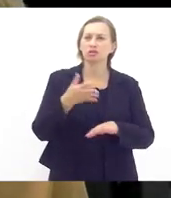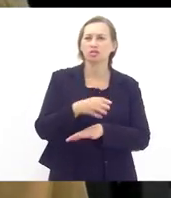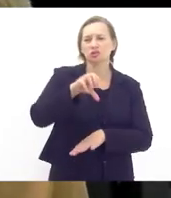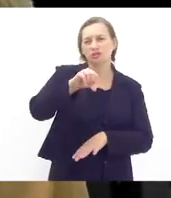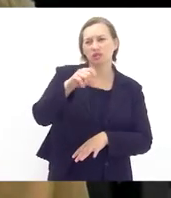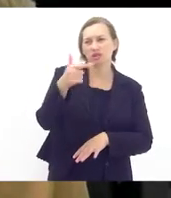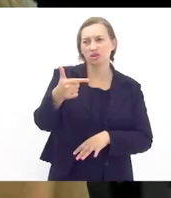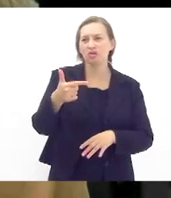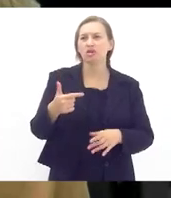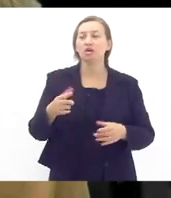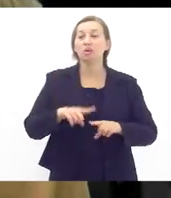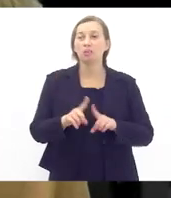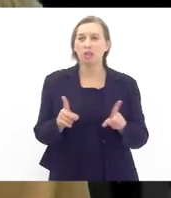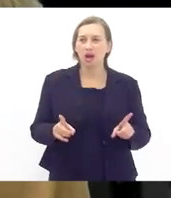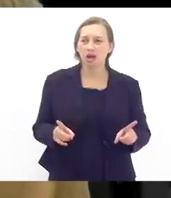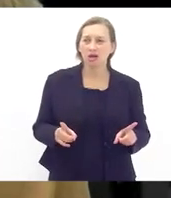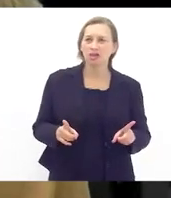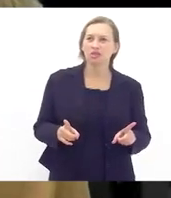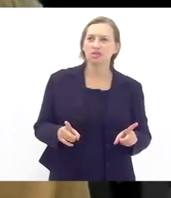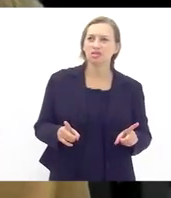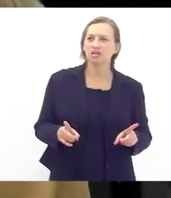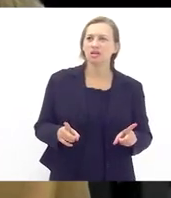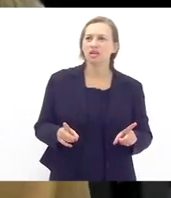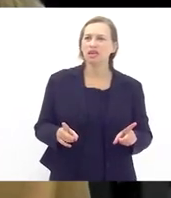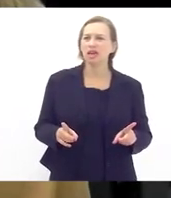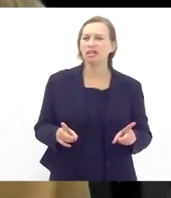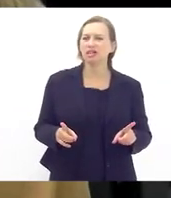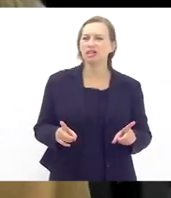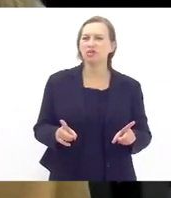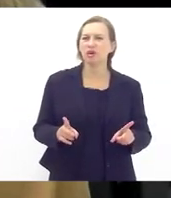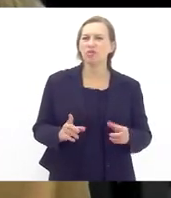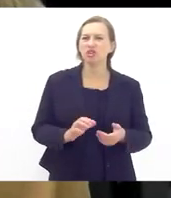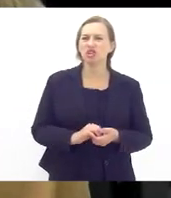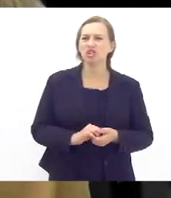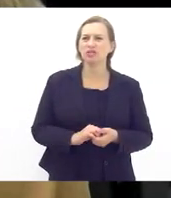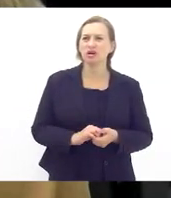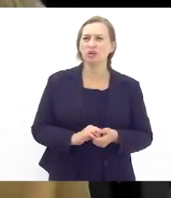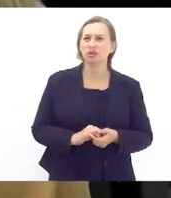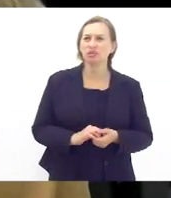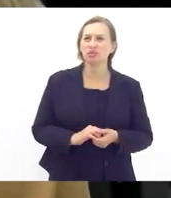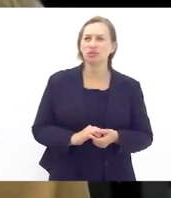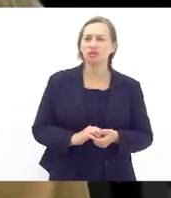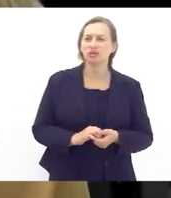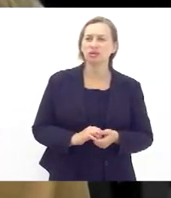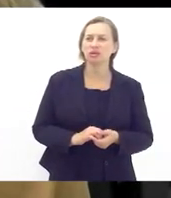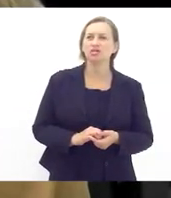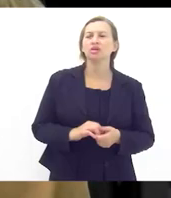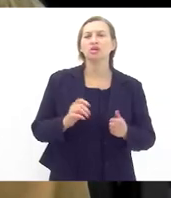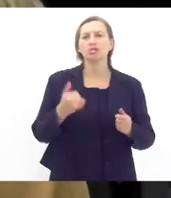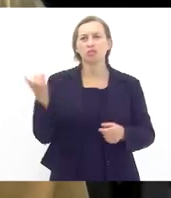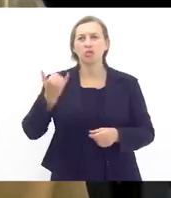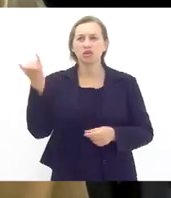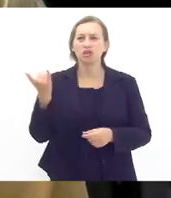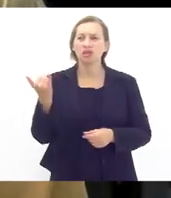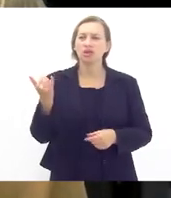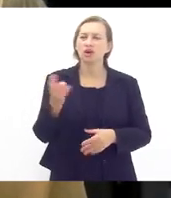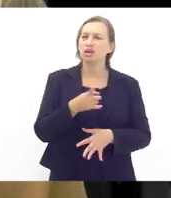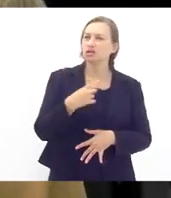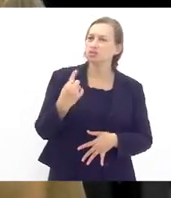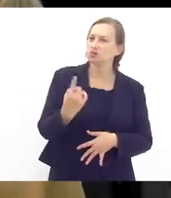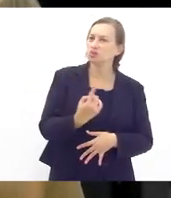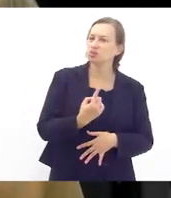mas tivemos ali 70 municípios né foi uma atividade muito importante a nossa é